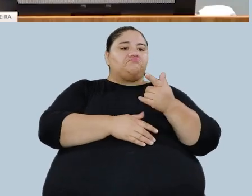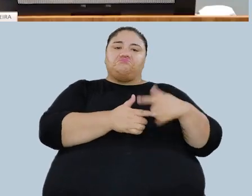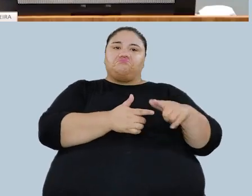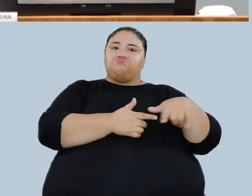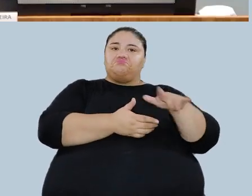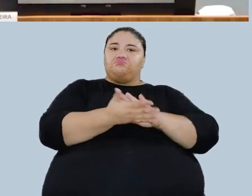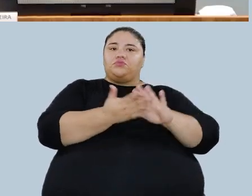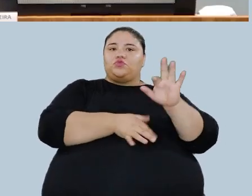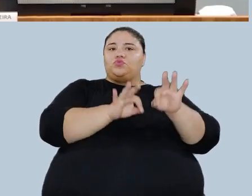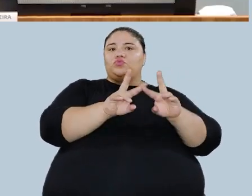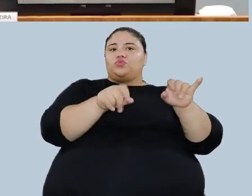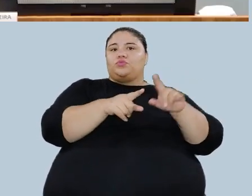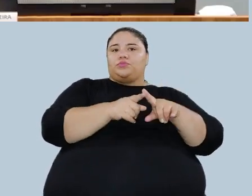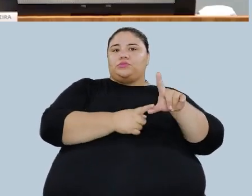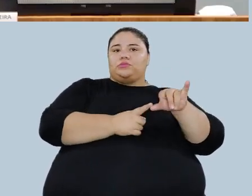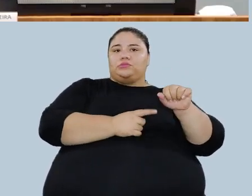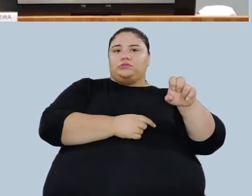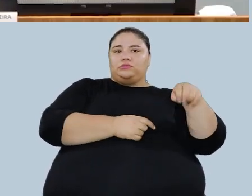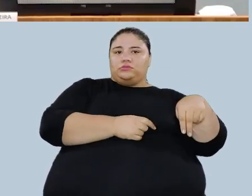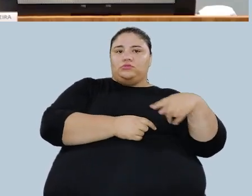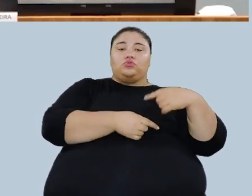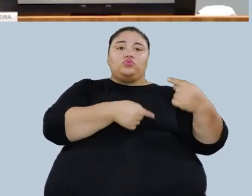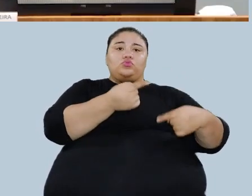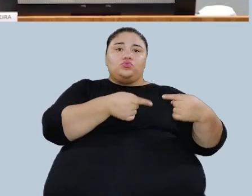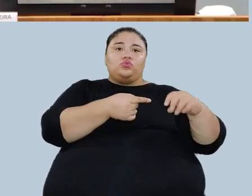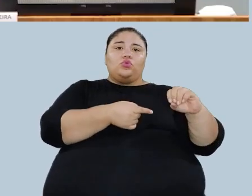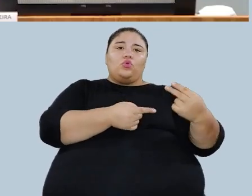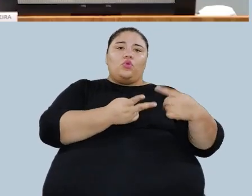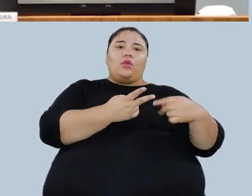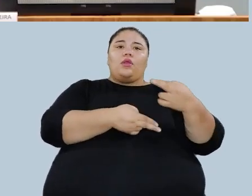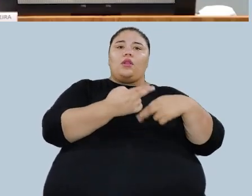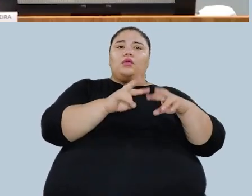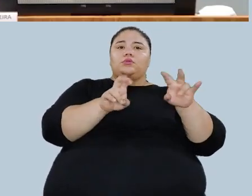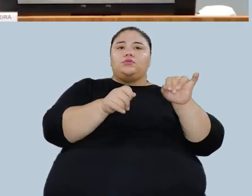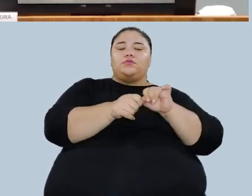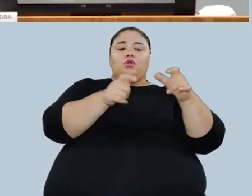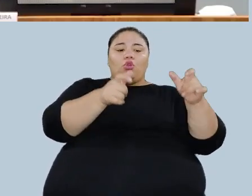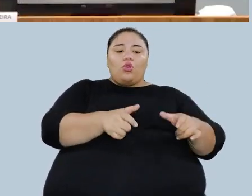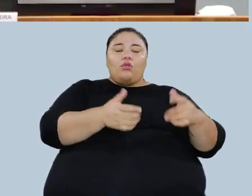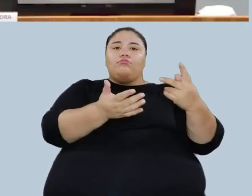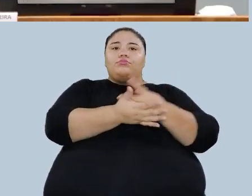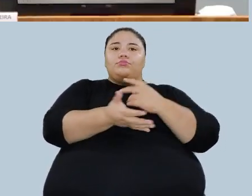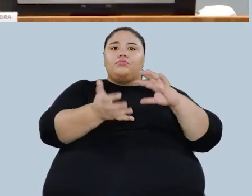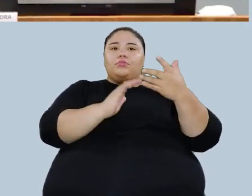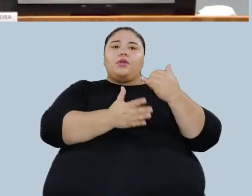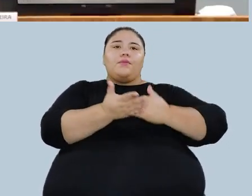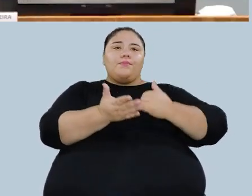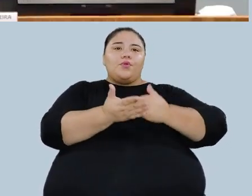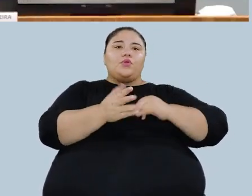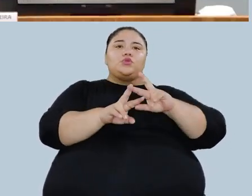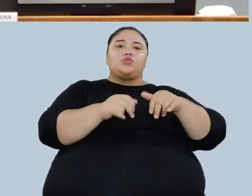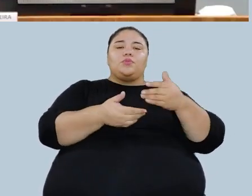sobram problemas no judiciário sobre leasing, né? Sejam as discussões relativas ao local da incidência do imposto